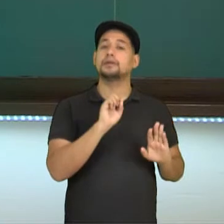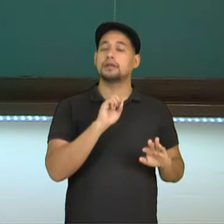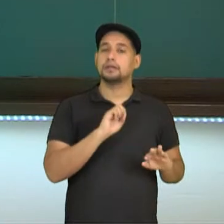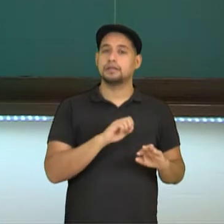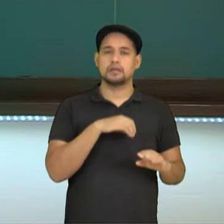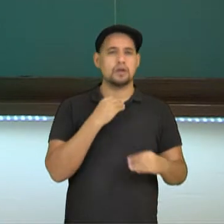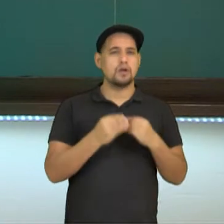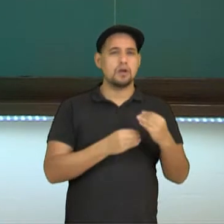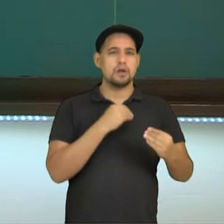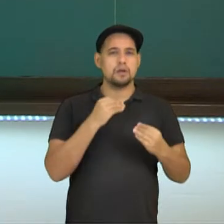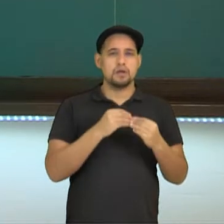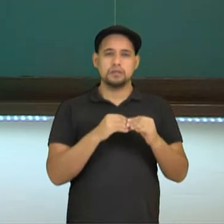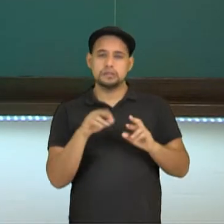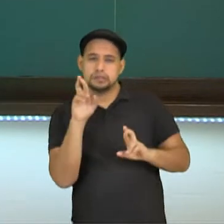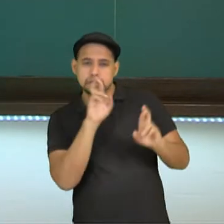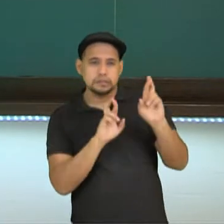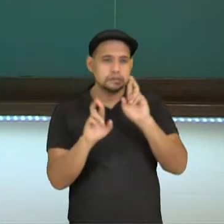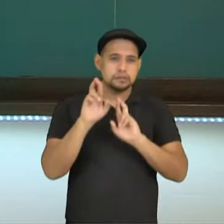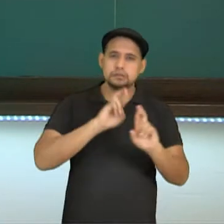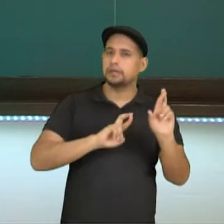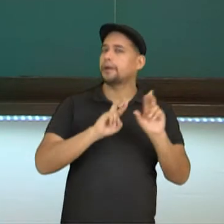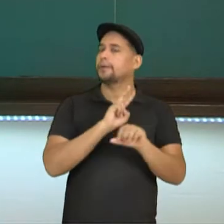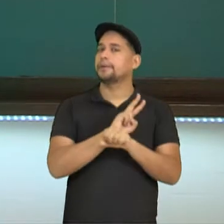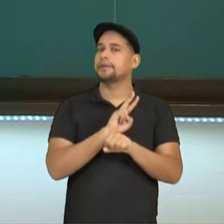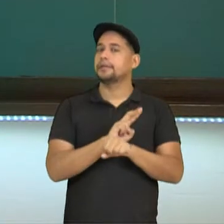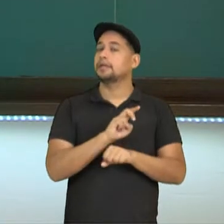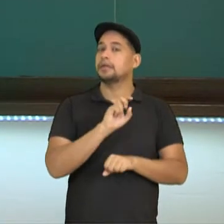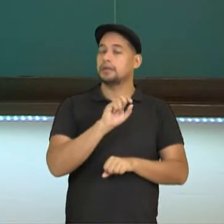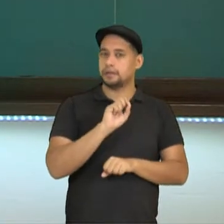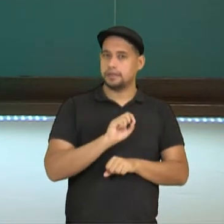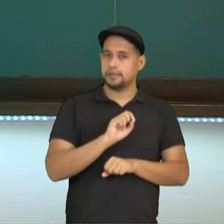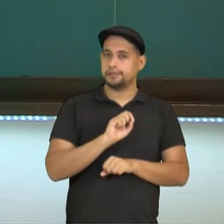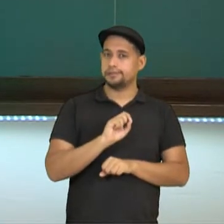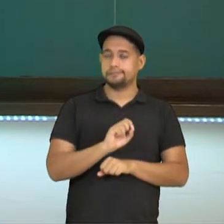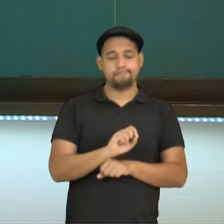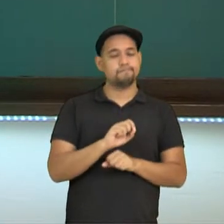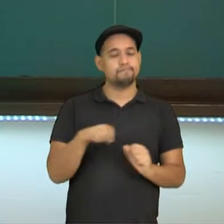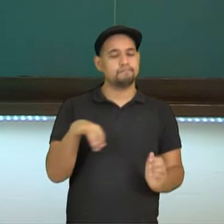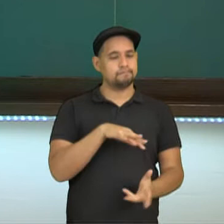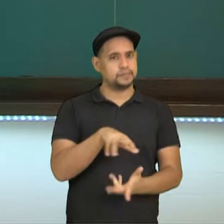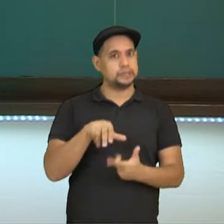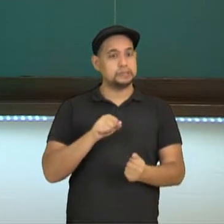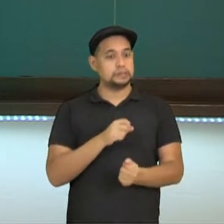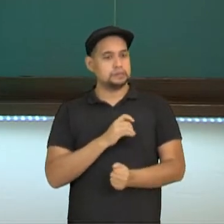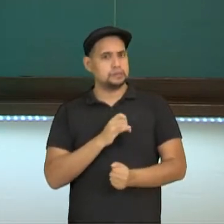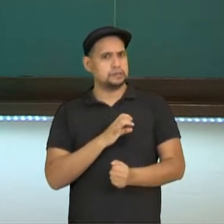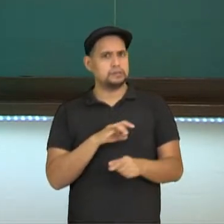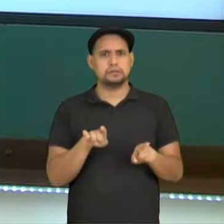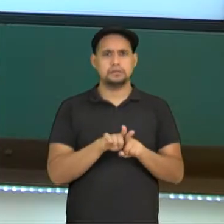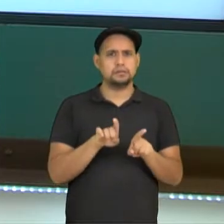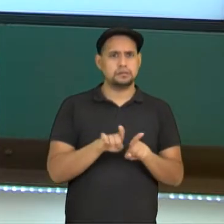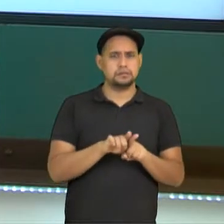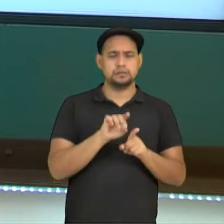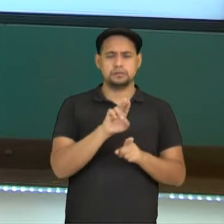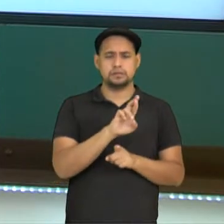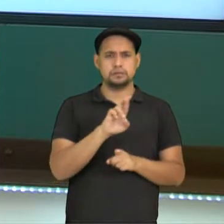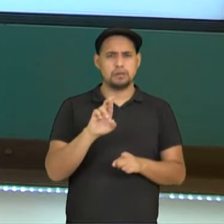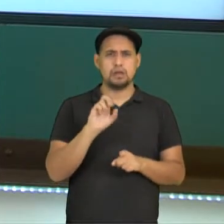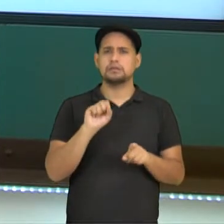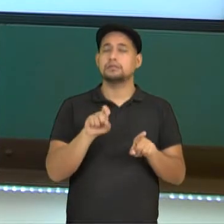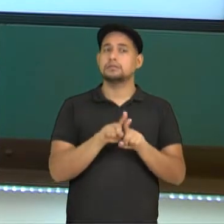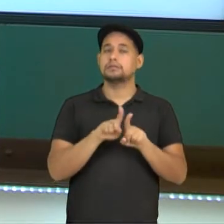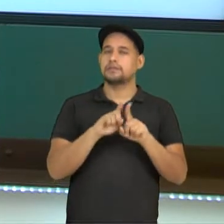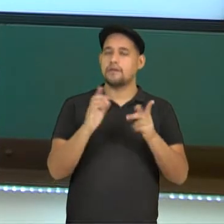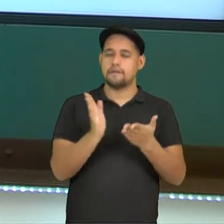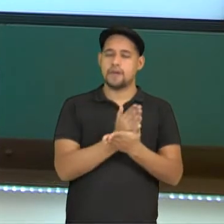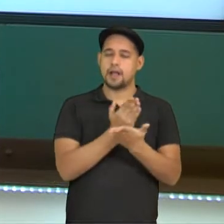como vigilante para proteger o mundo da ameaça da União Soviética, e você repara isso pela capa da revista